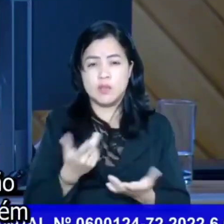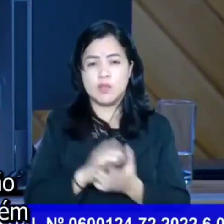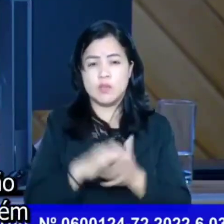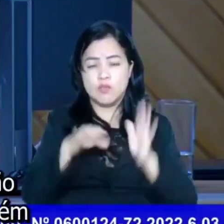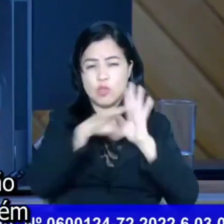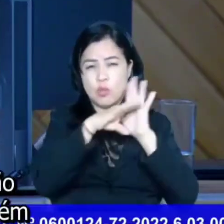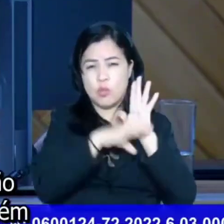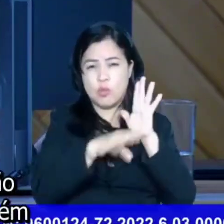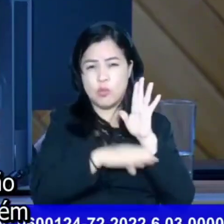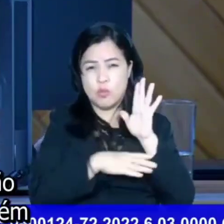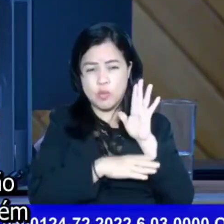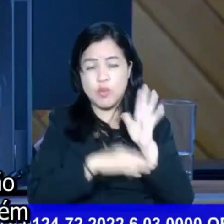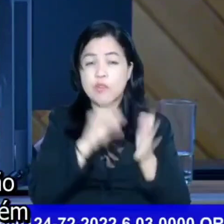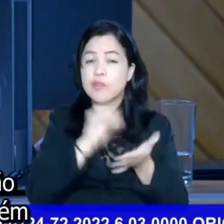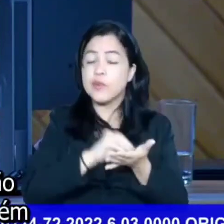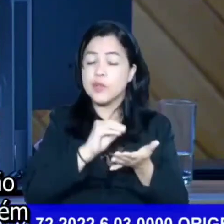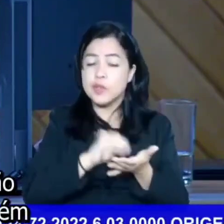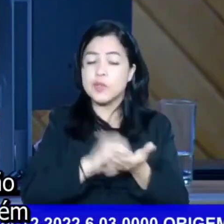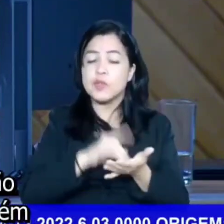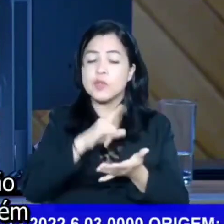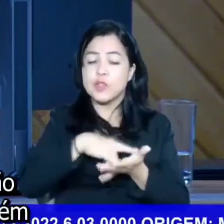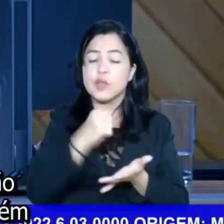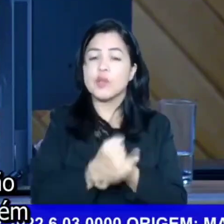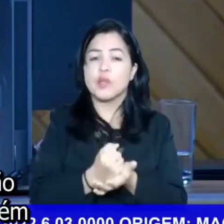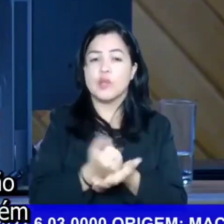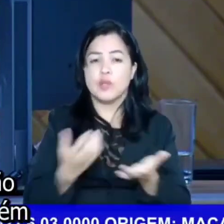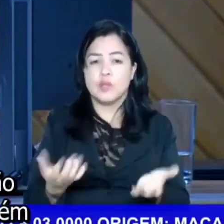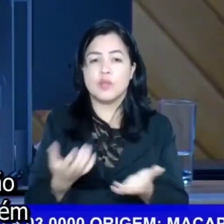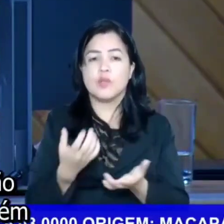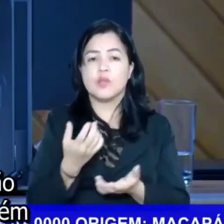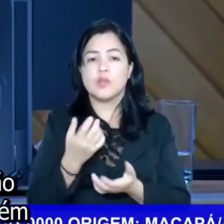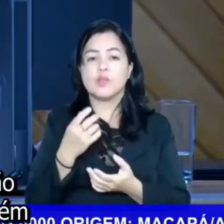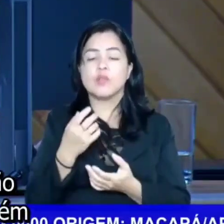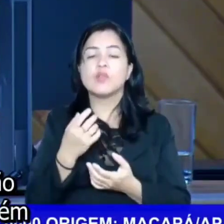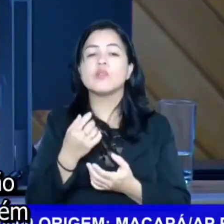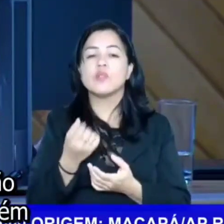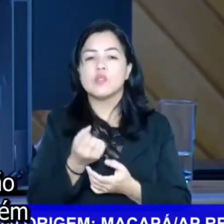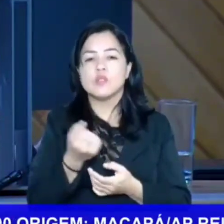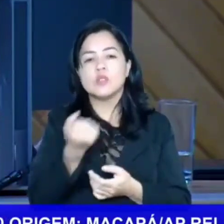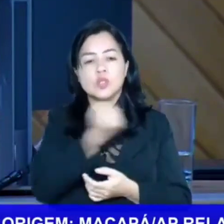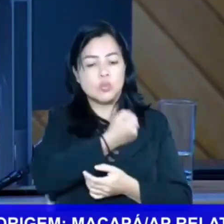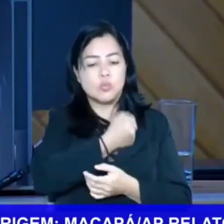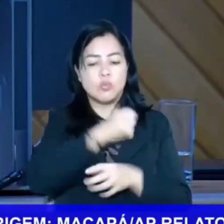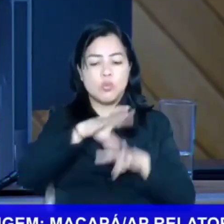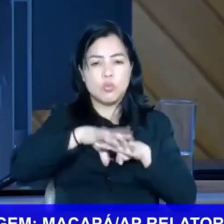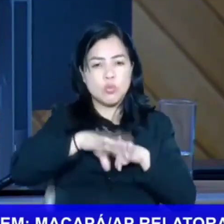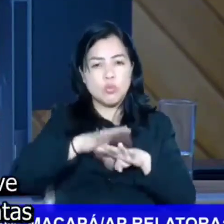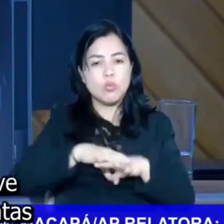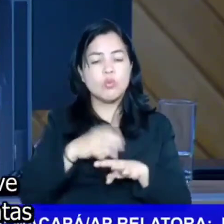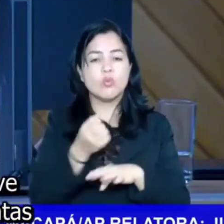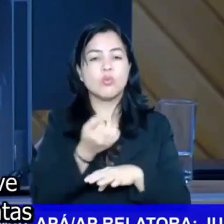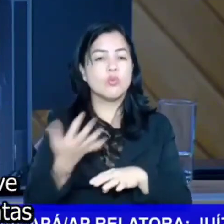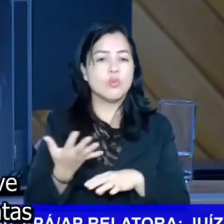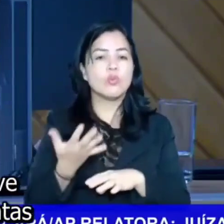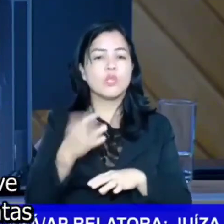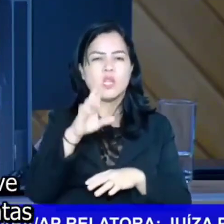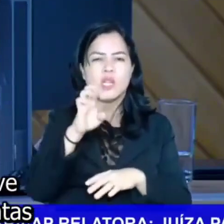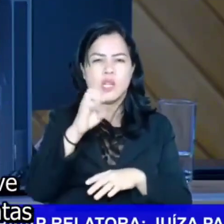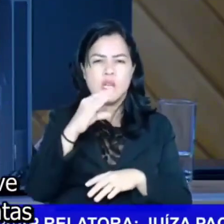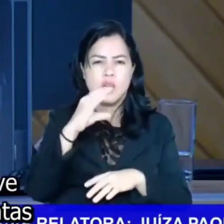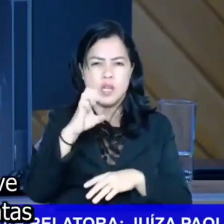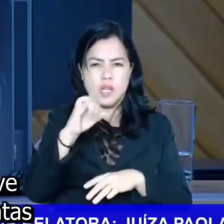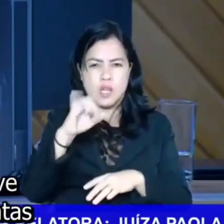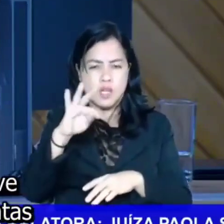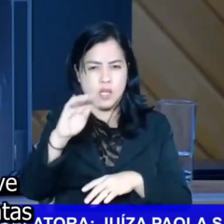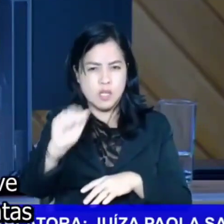na ausência da remessa da escrituração contábil digital à Receita Federal, também consubstancia